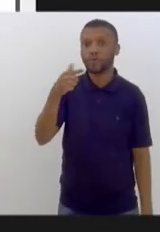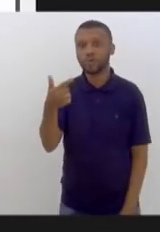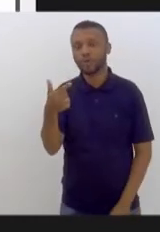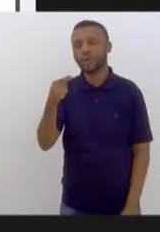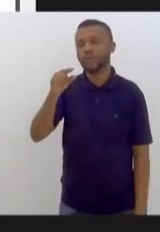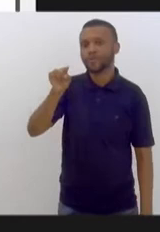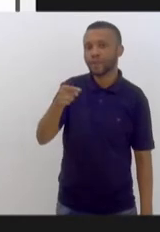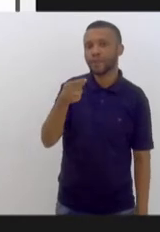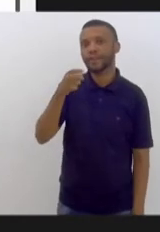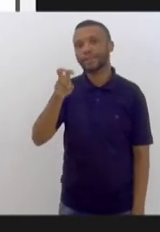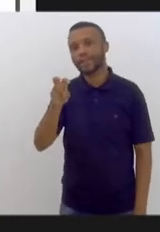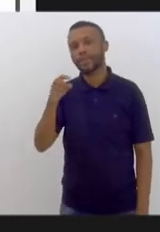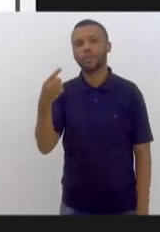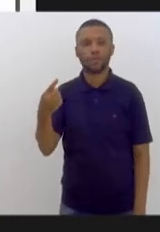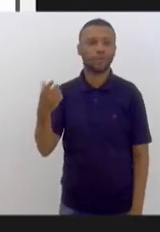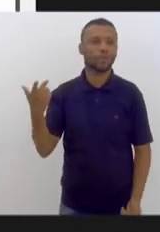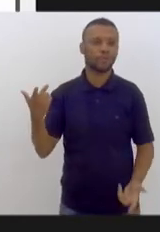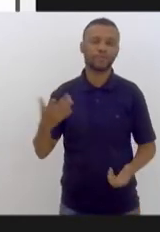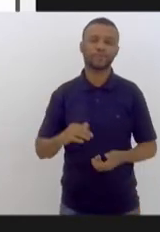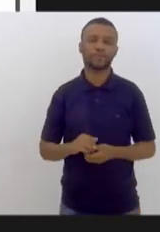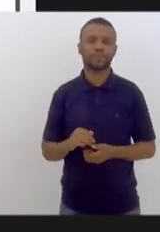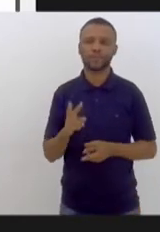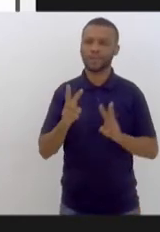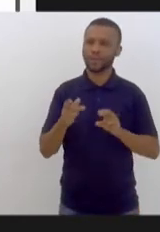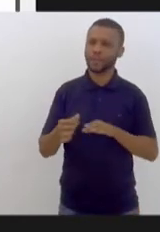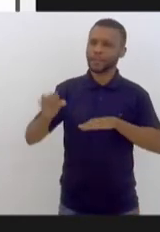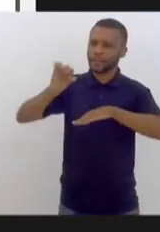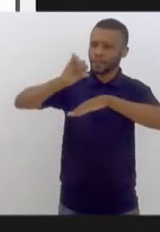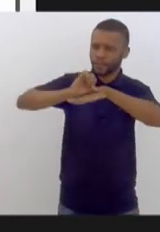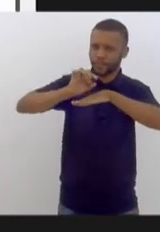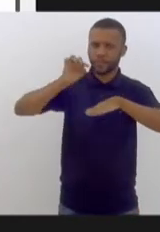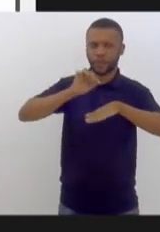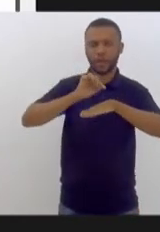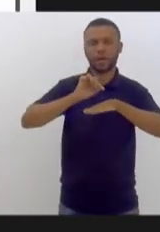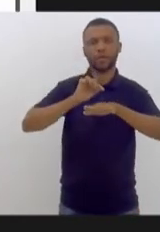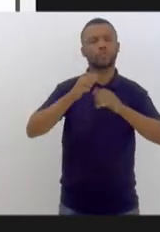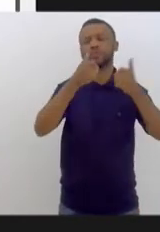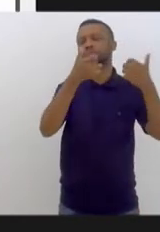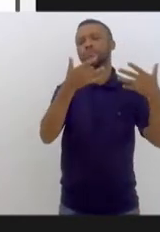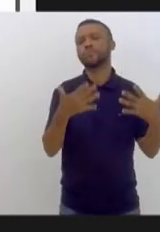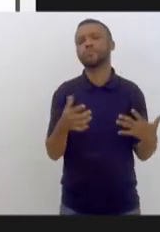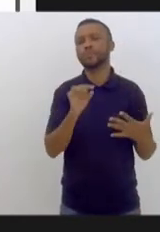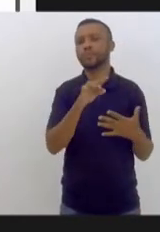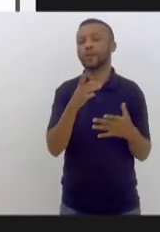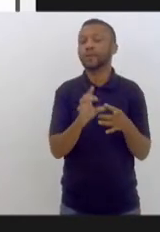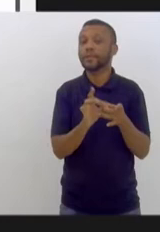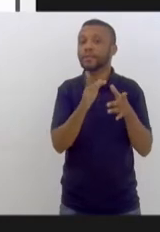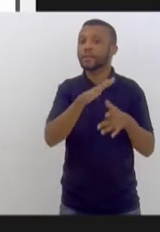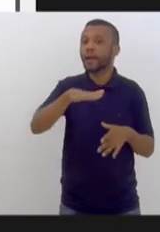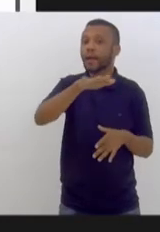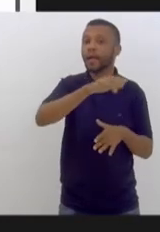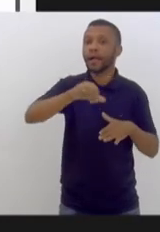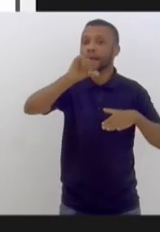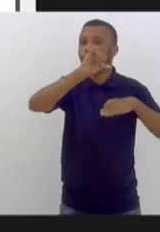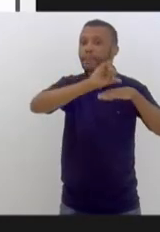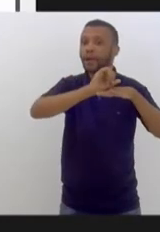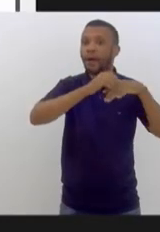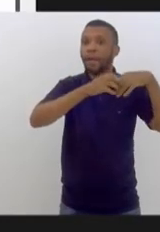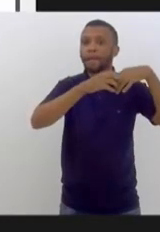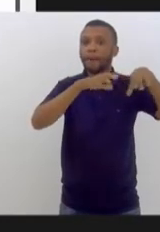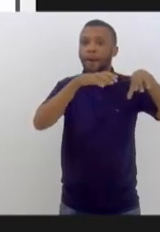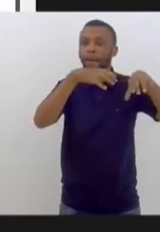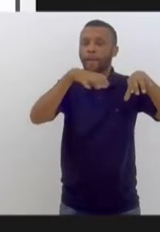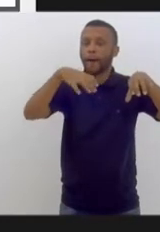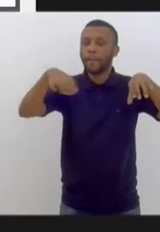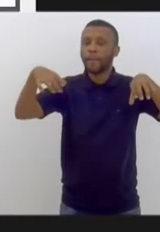1. E aí, em relação à capital, secretária Andréia, a gente deixou ali na região a capital separada, né,